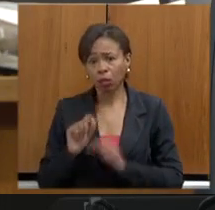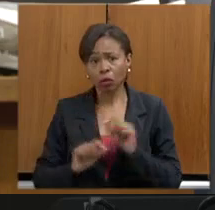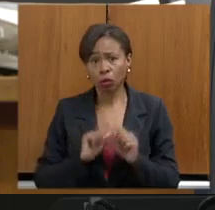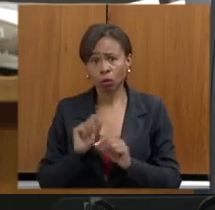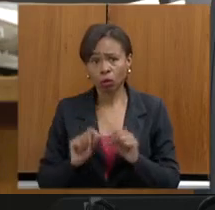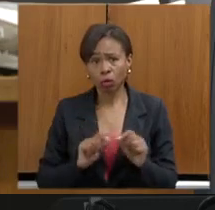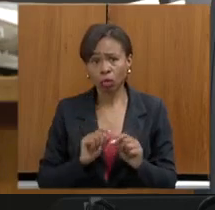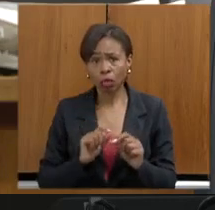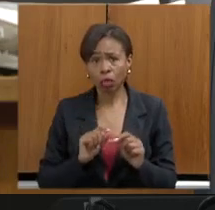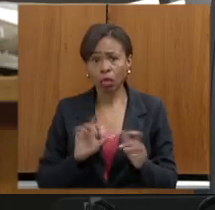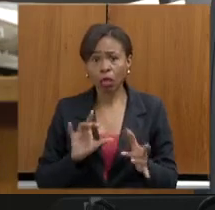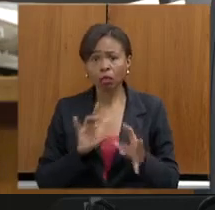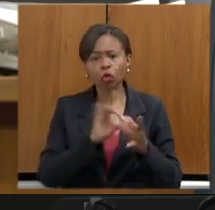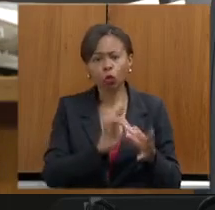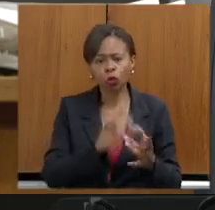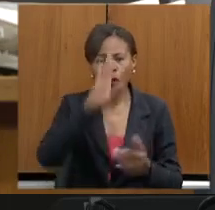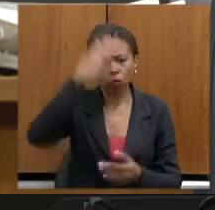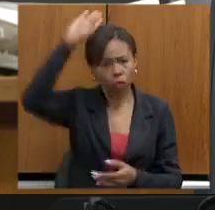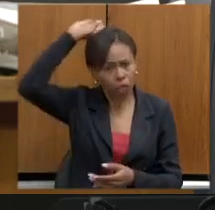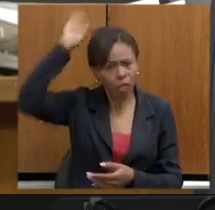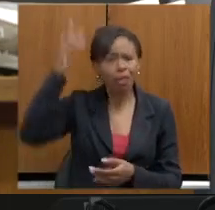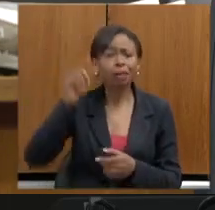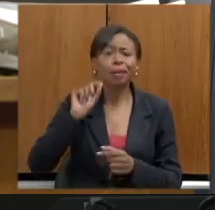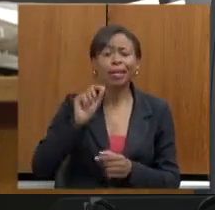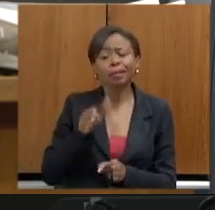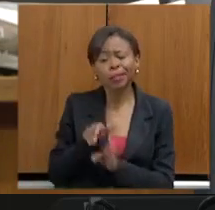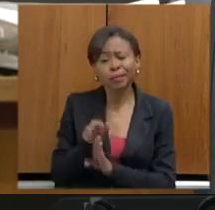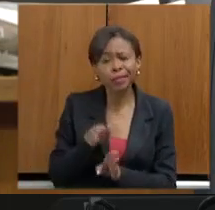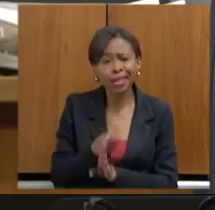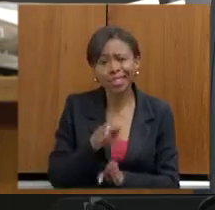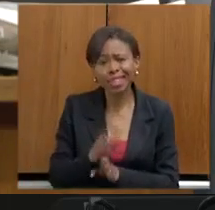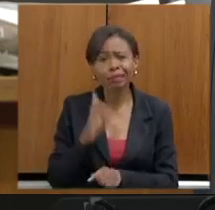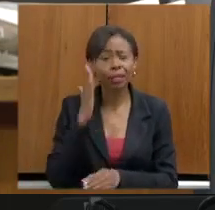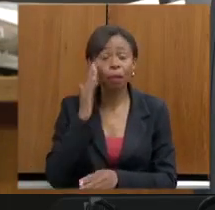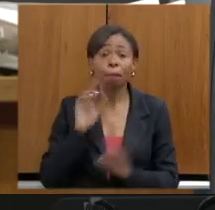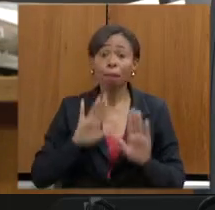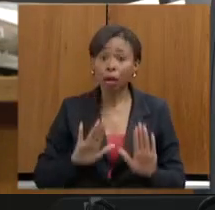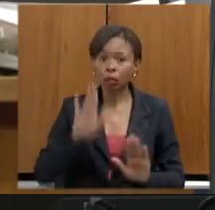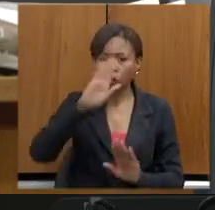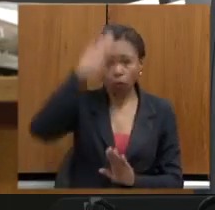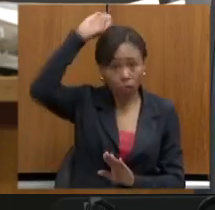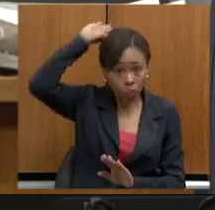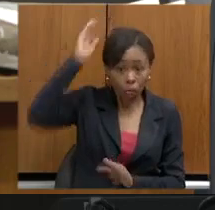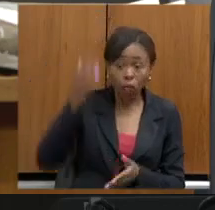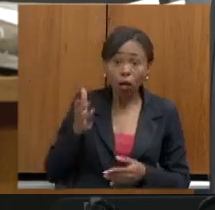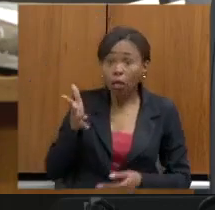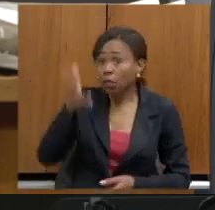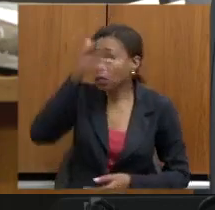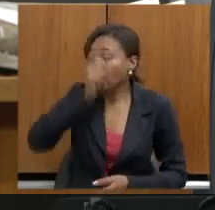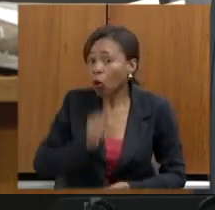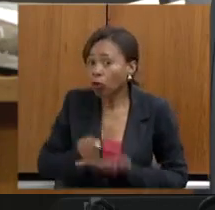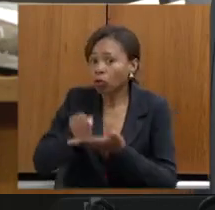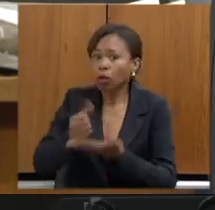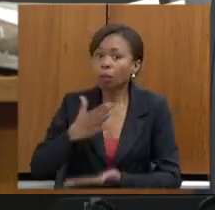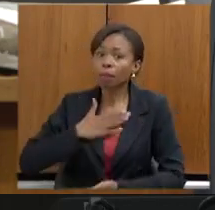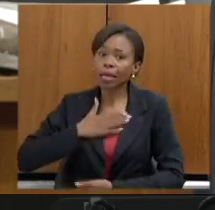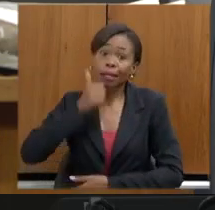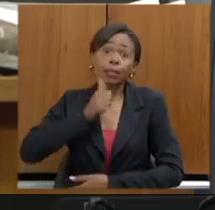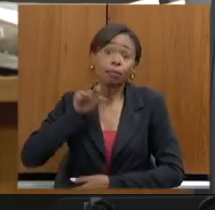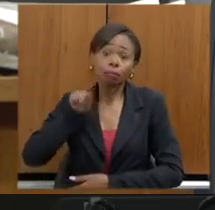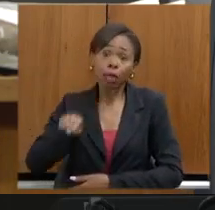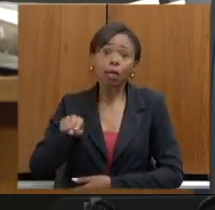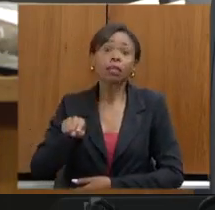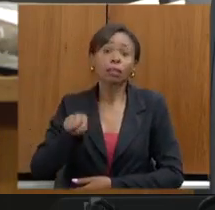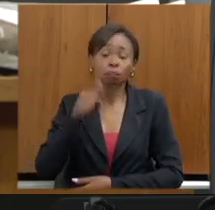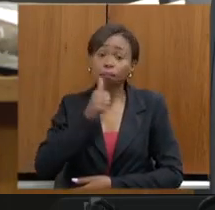dar essas orientações é fácil parceiro mas bombeiros salvaram minha mãe incêndio comenta a dinheiro ficou